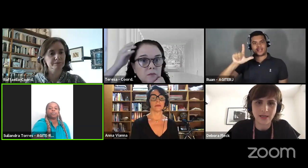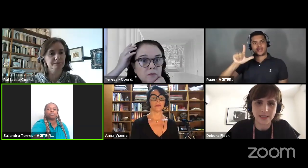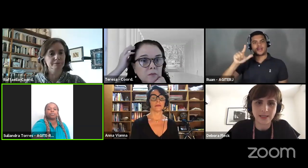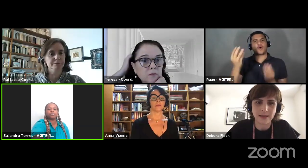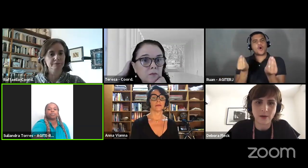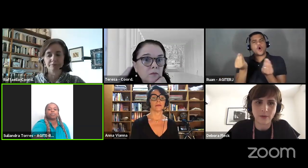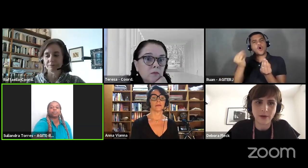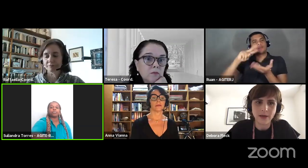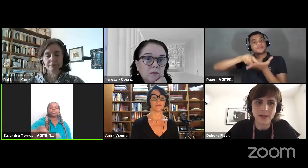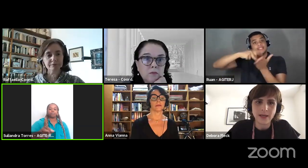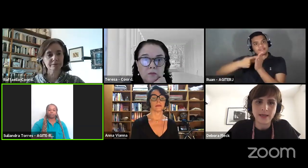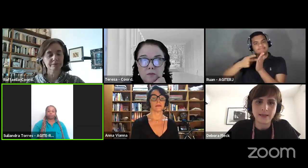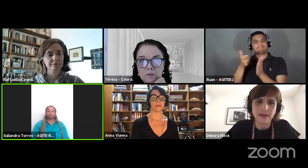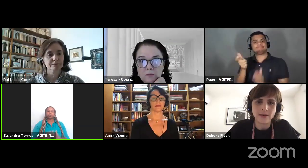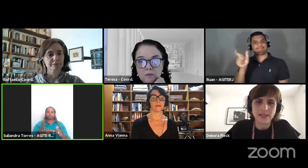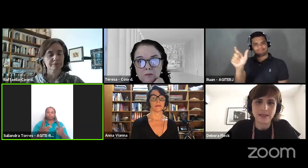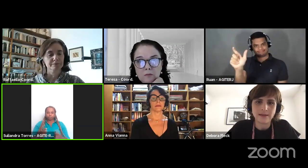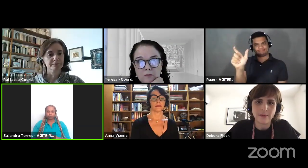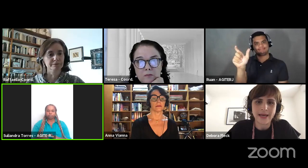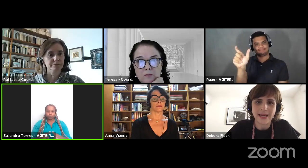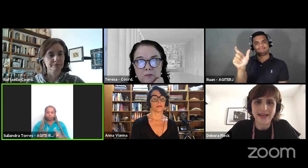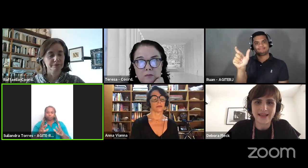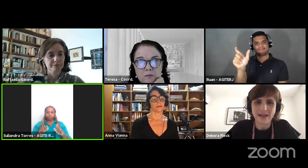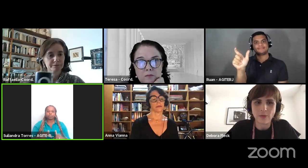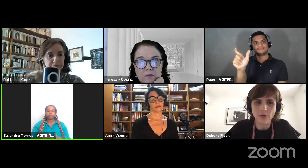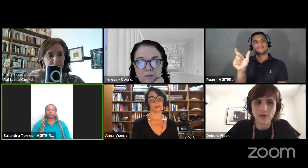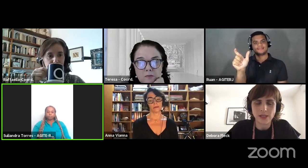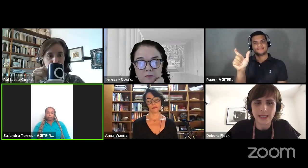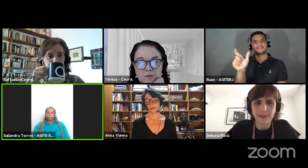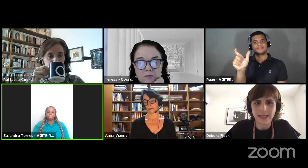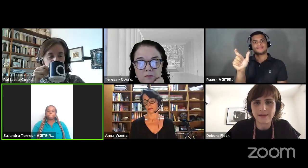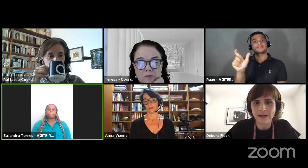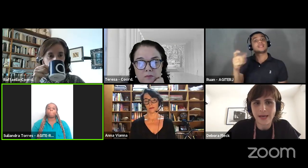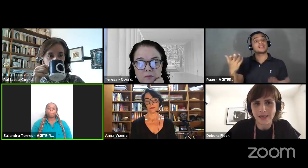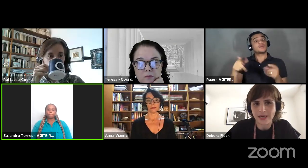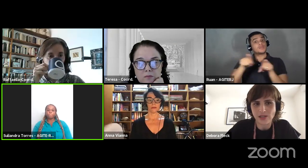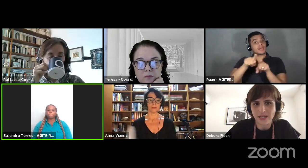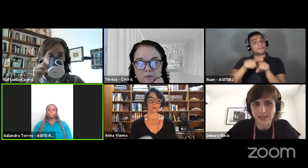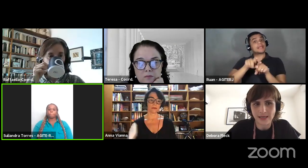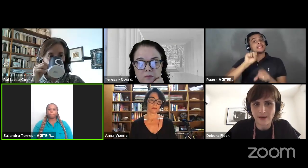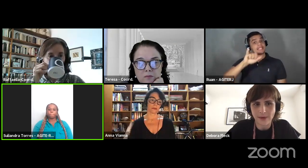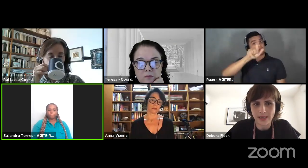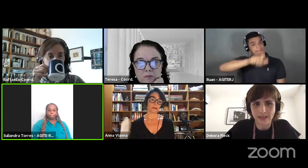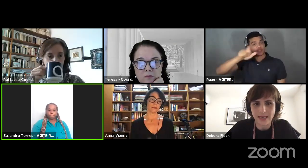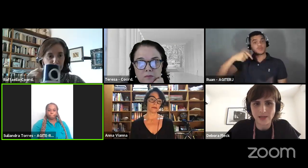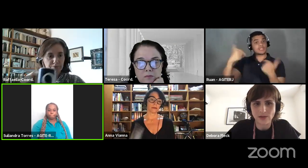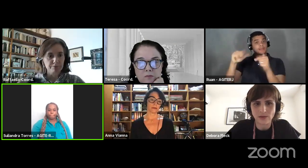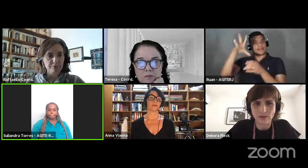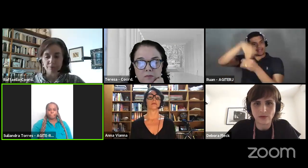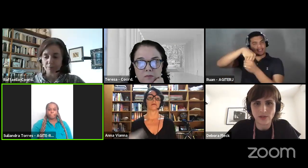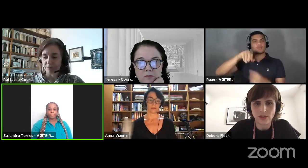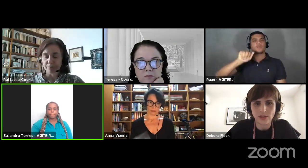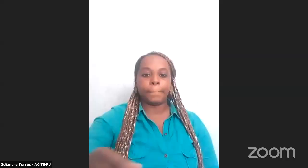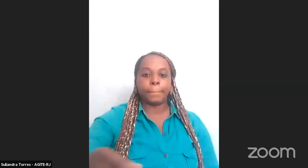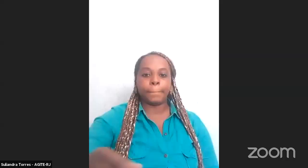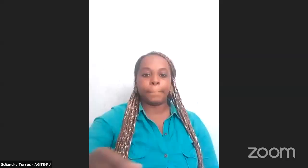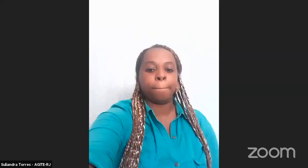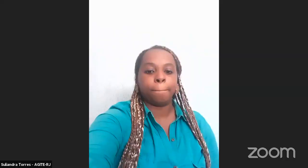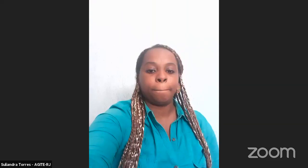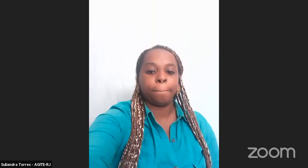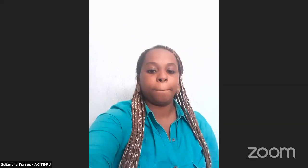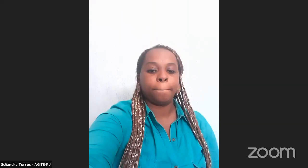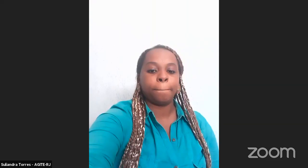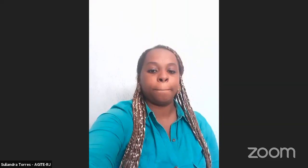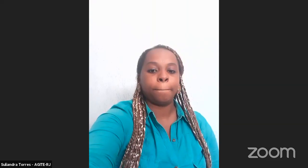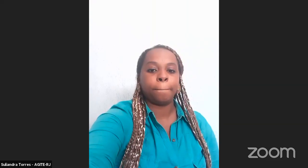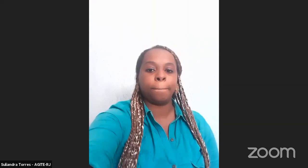que significa esse termo. Então, assim, também tem um pouco isso, né? Para quem trabalha em agência, é uma realidade do cotidiano,